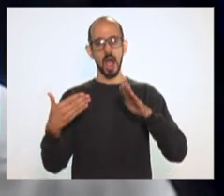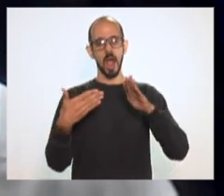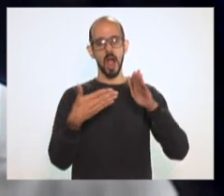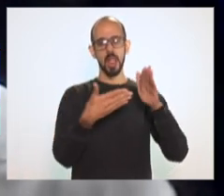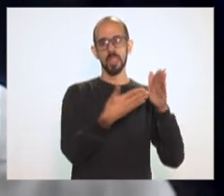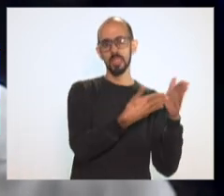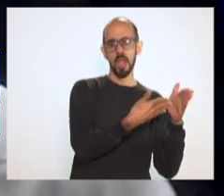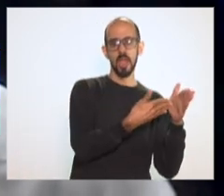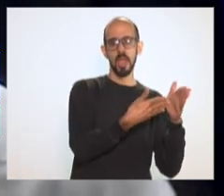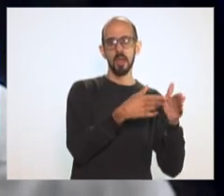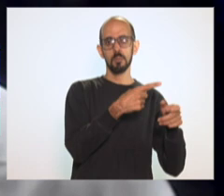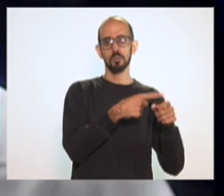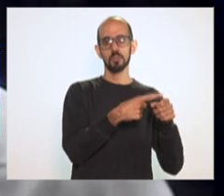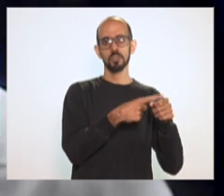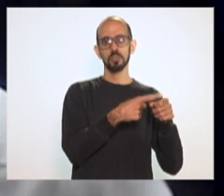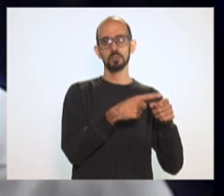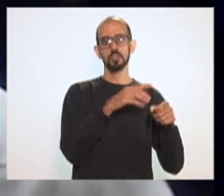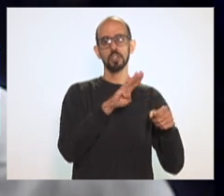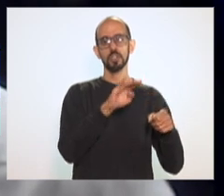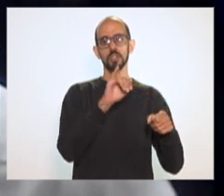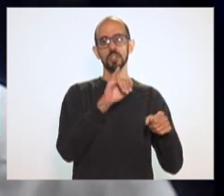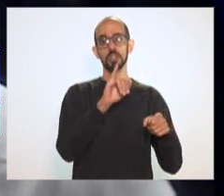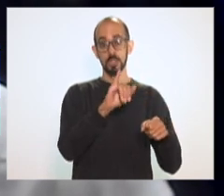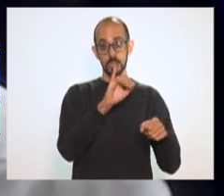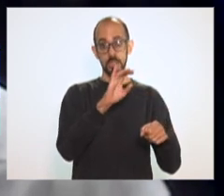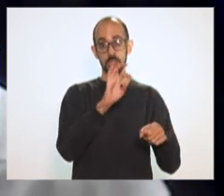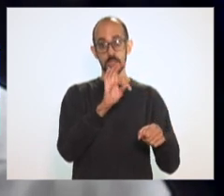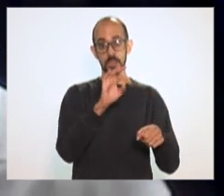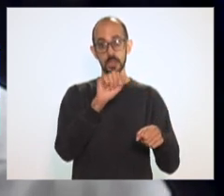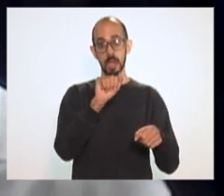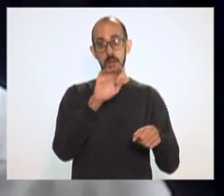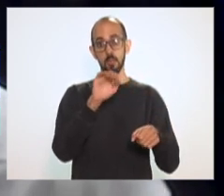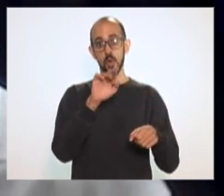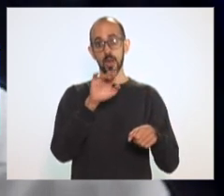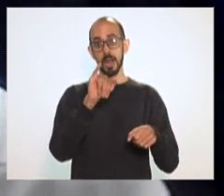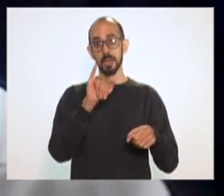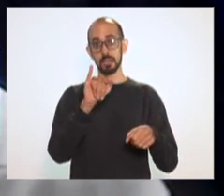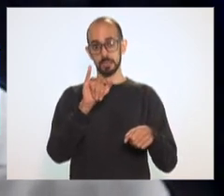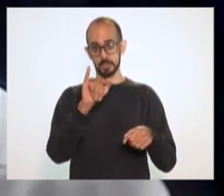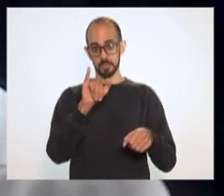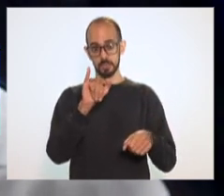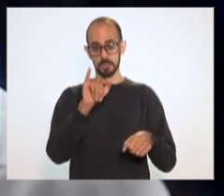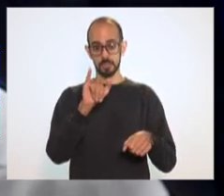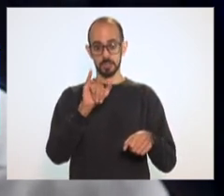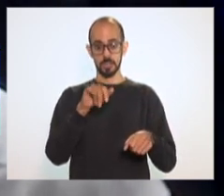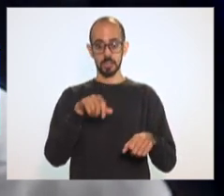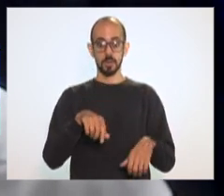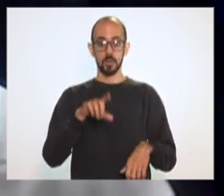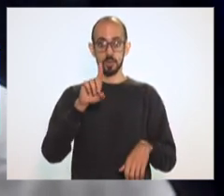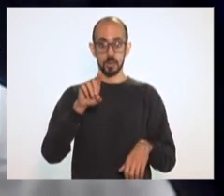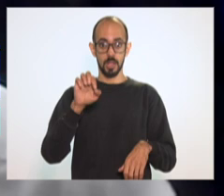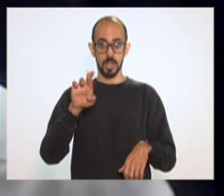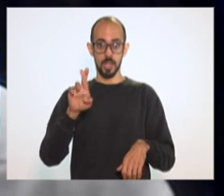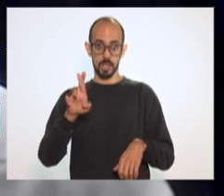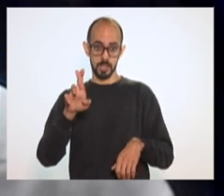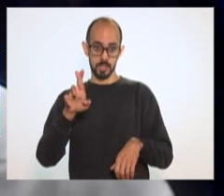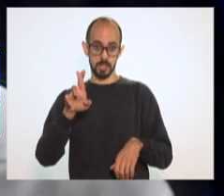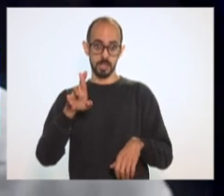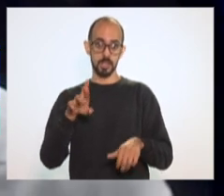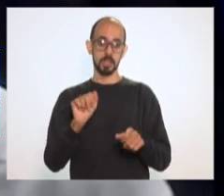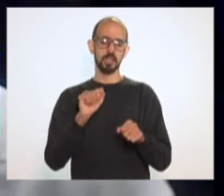ao município de Itaboraí é o DER já nessa gestão atual tomou a